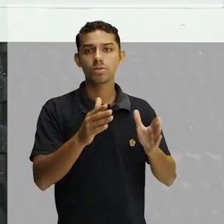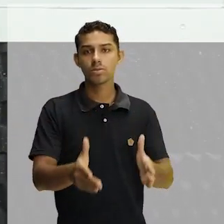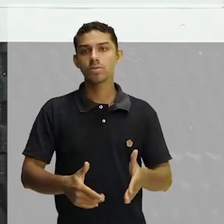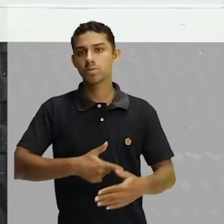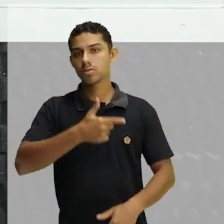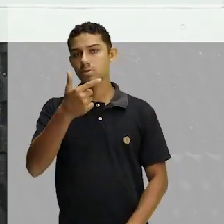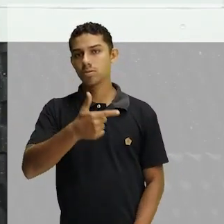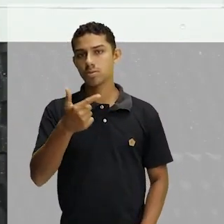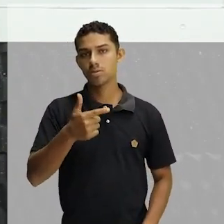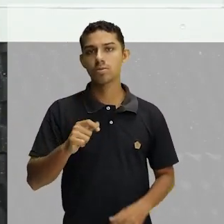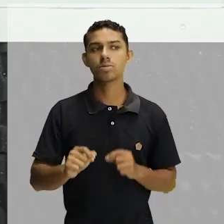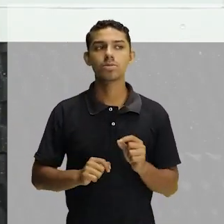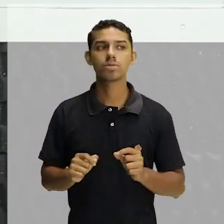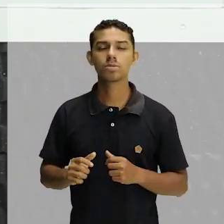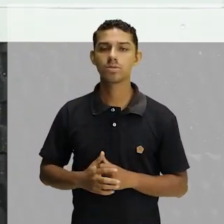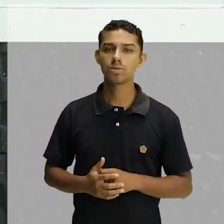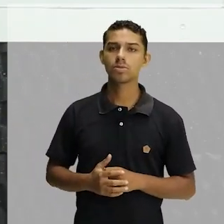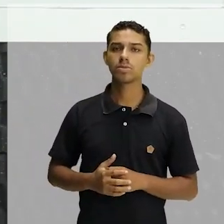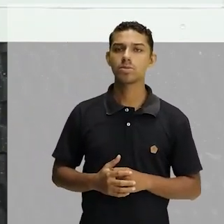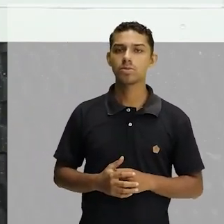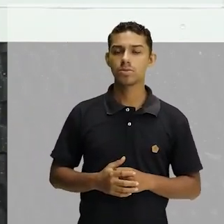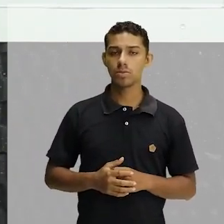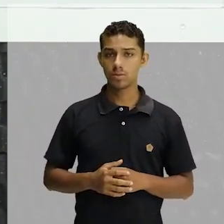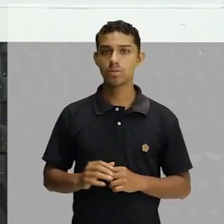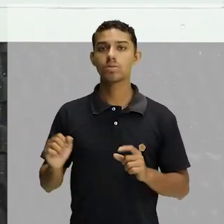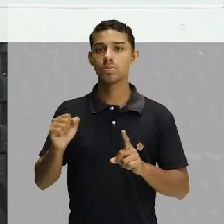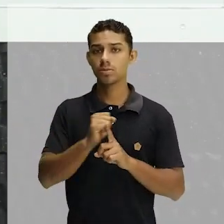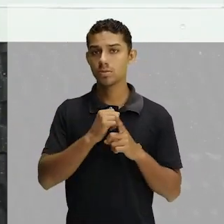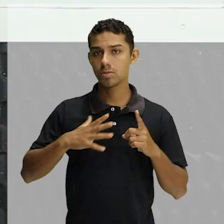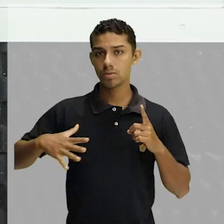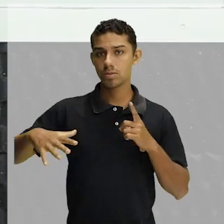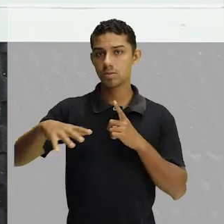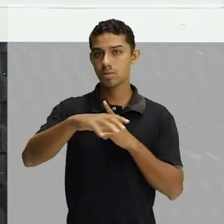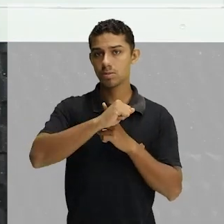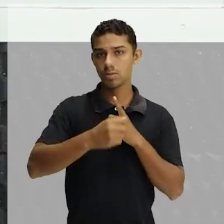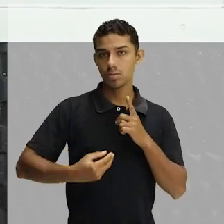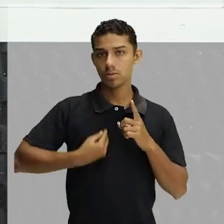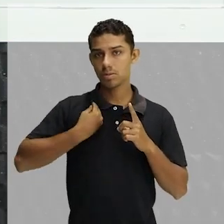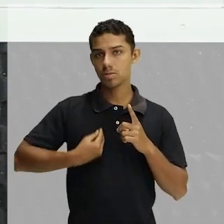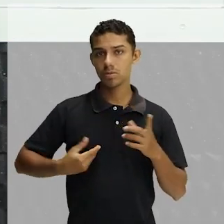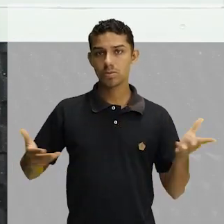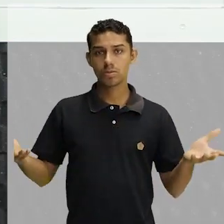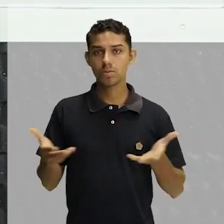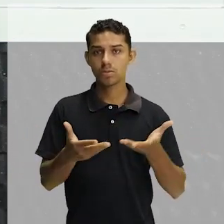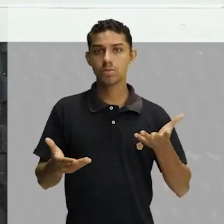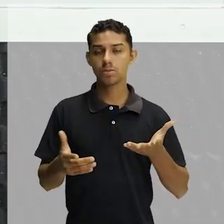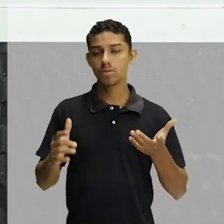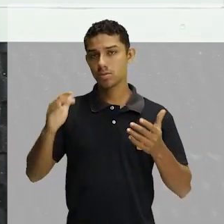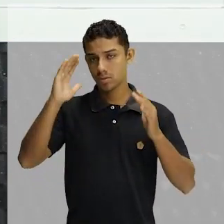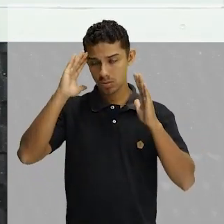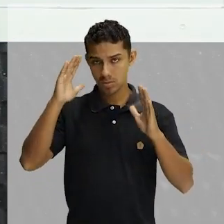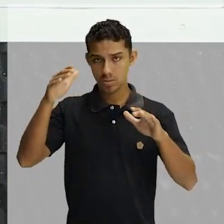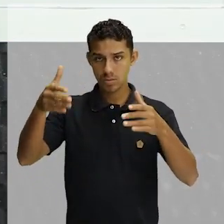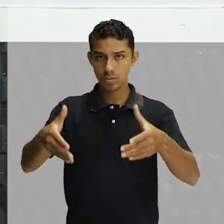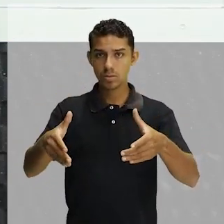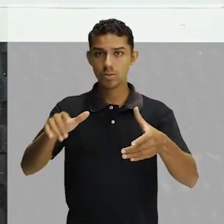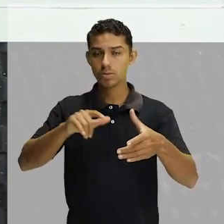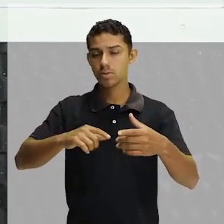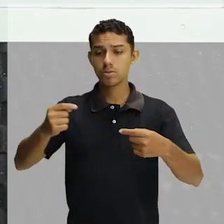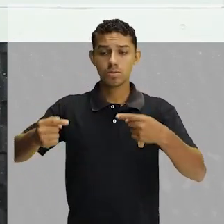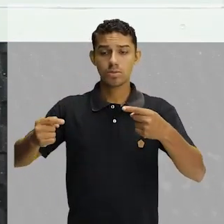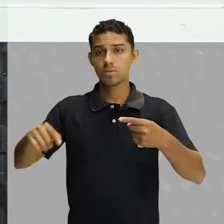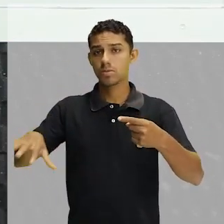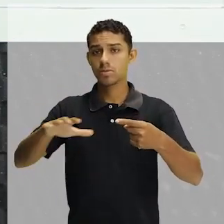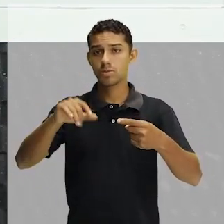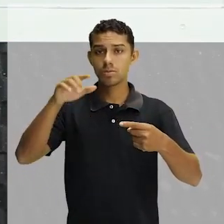estágio, que é o estágio da sociedade a qual vivemos. Ou seja, nós vamos instituir um